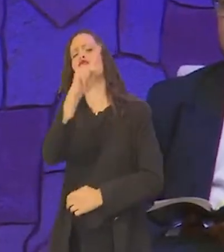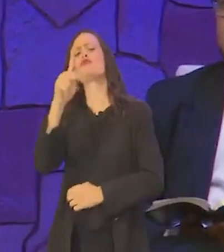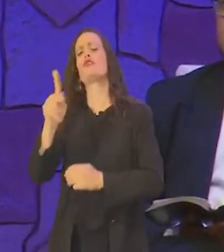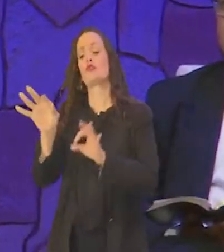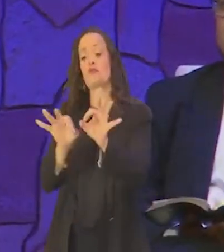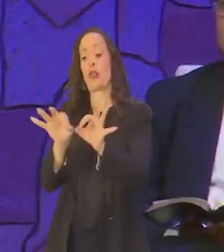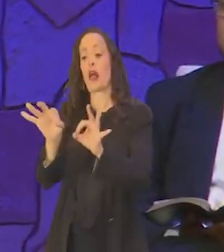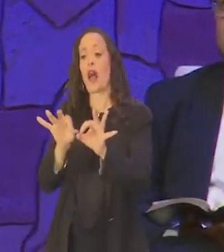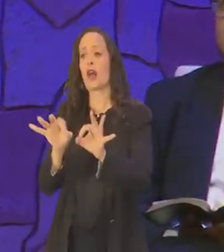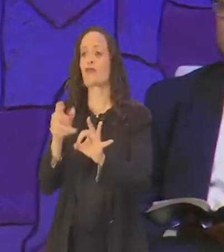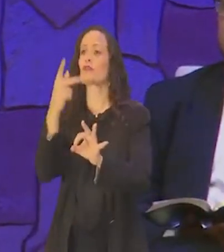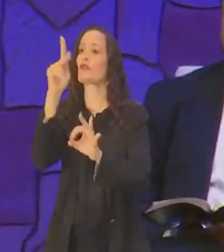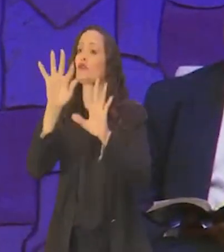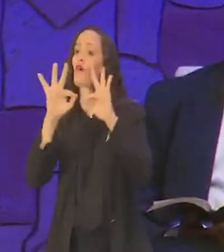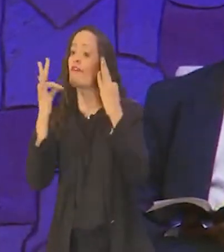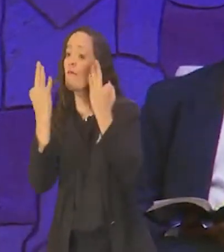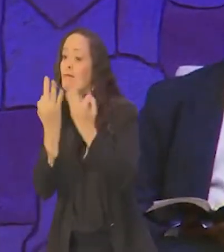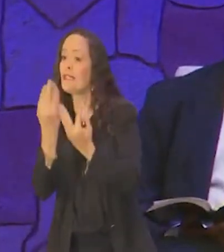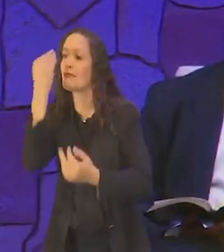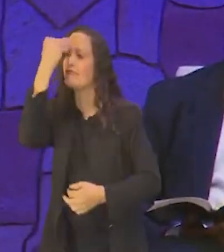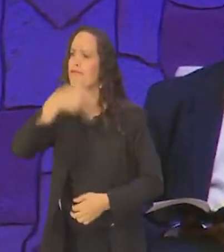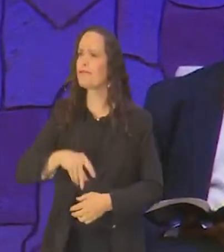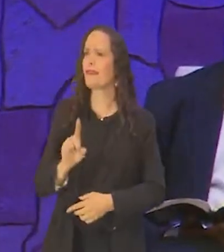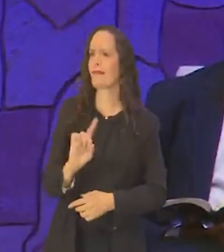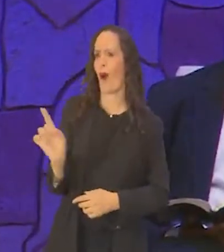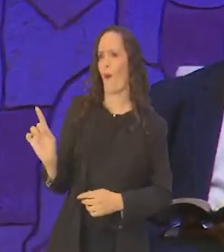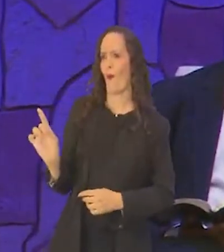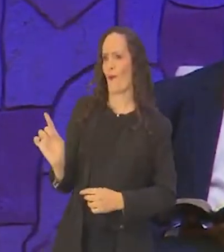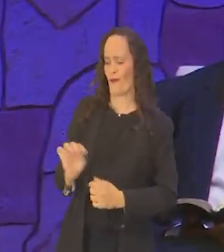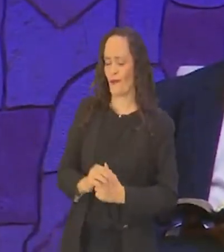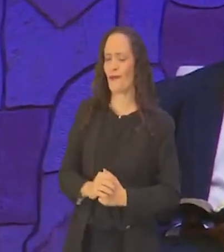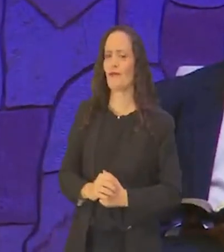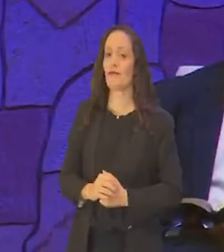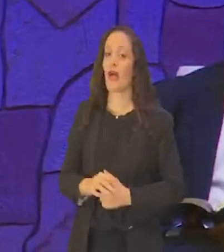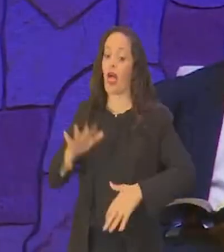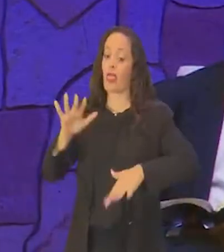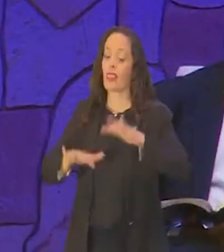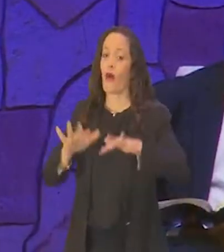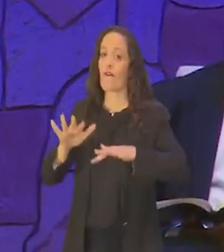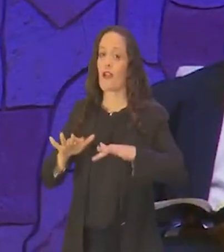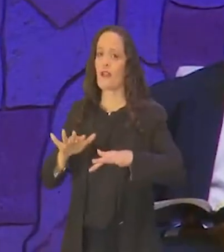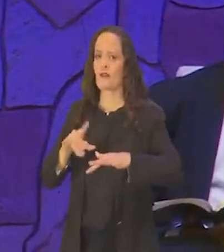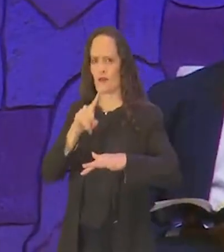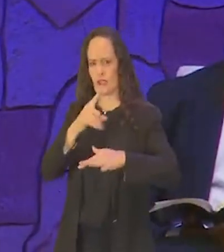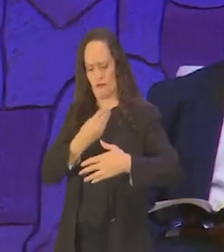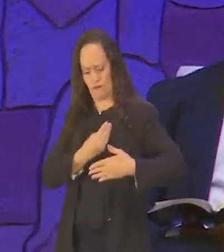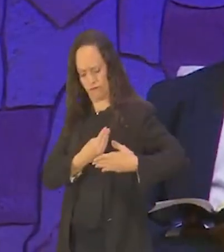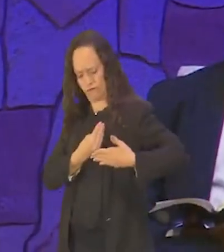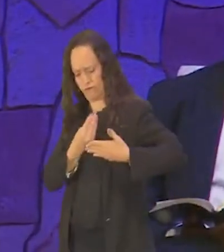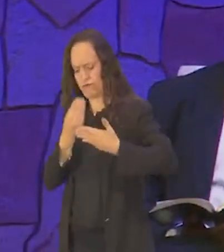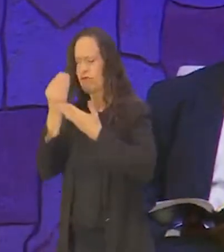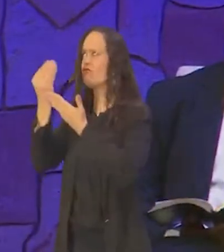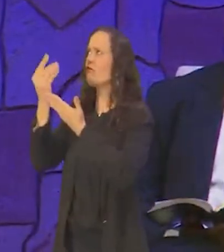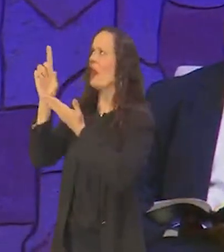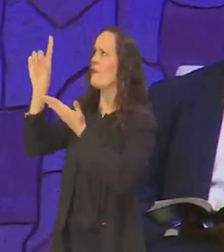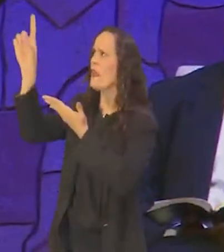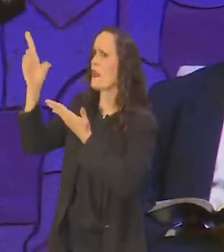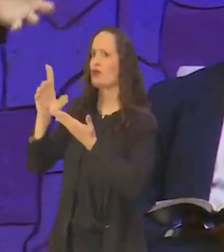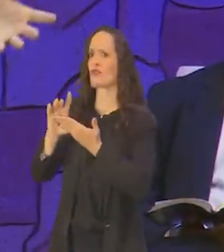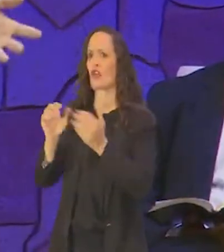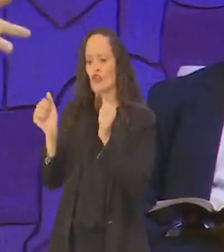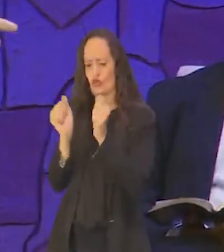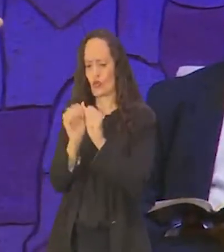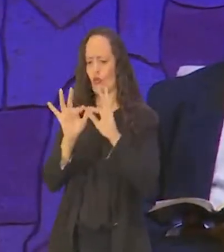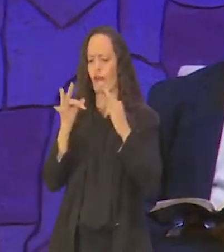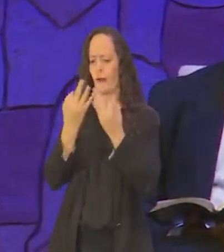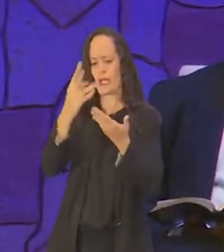família. Talvez você idealizou um momento de devoção familiar, de leitura familiar conjunta.